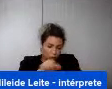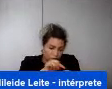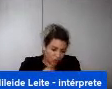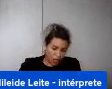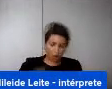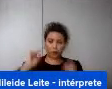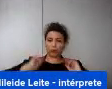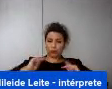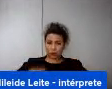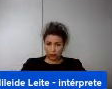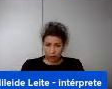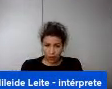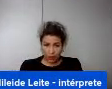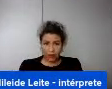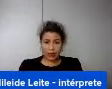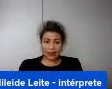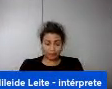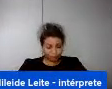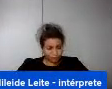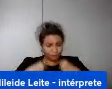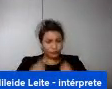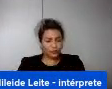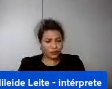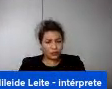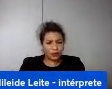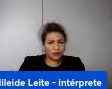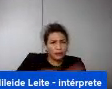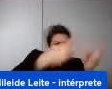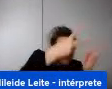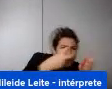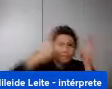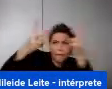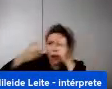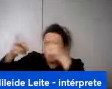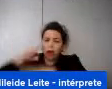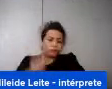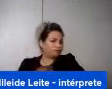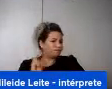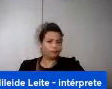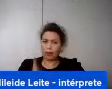humano, ele engaja nesse processo de inferência ativa o tempo todo.